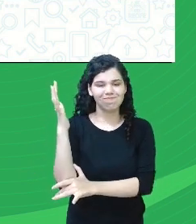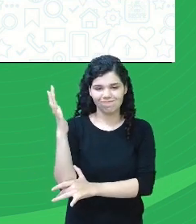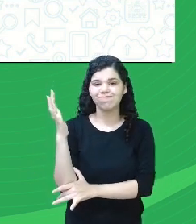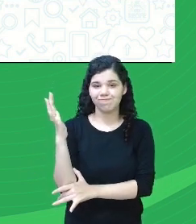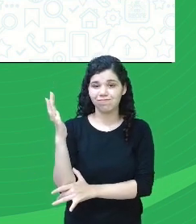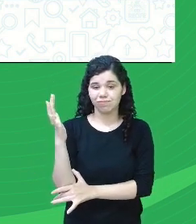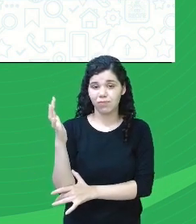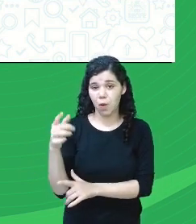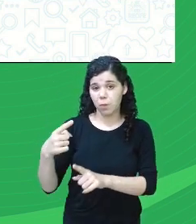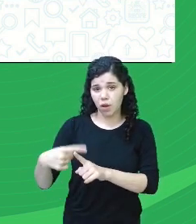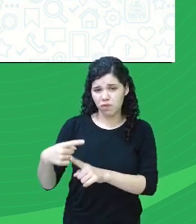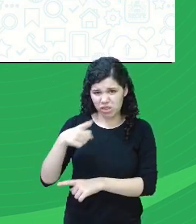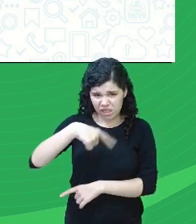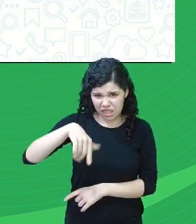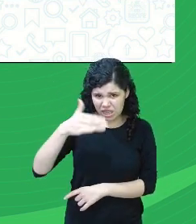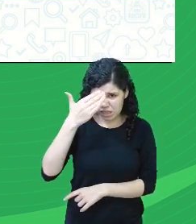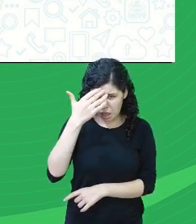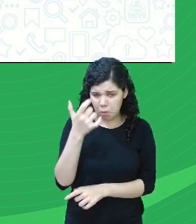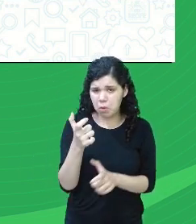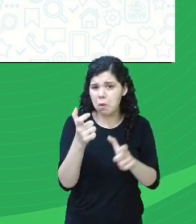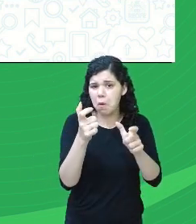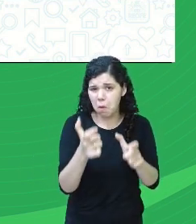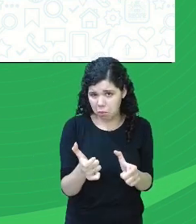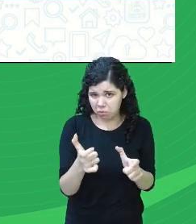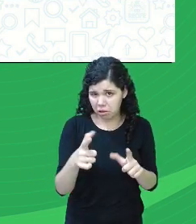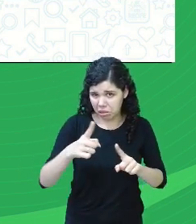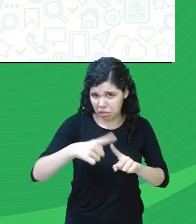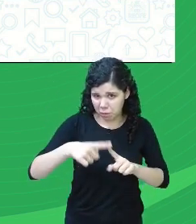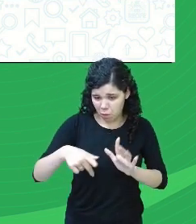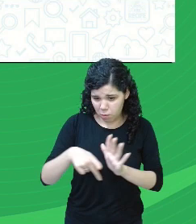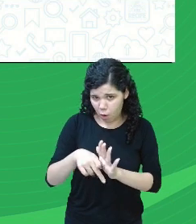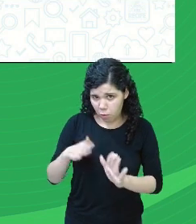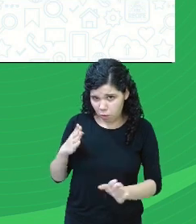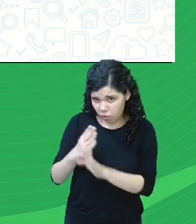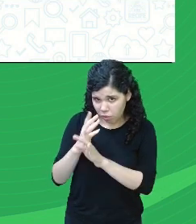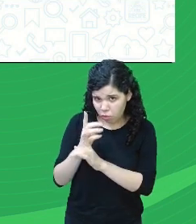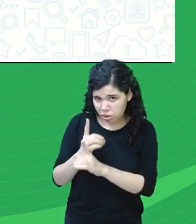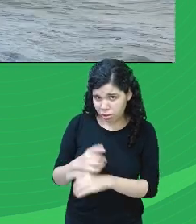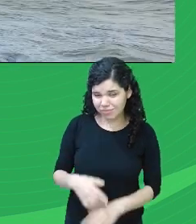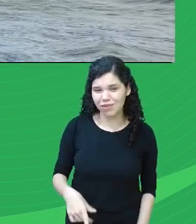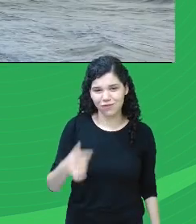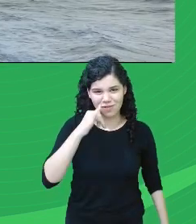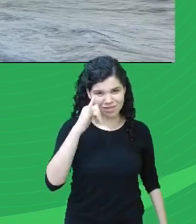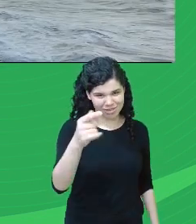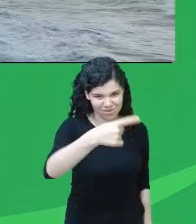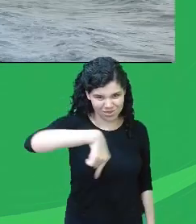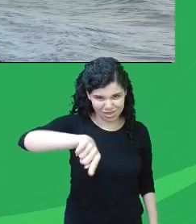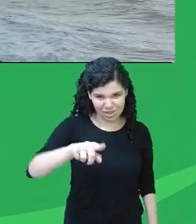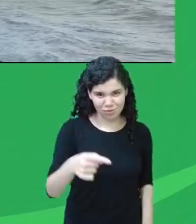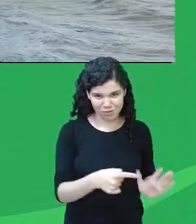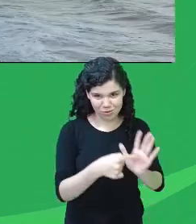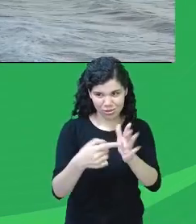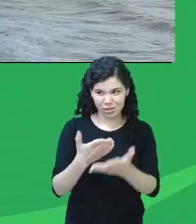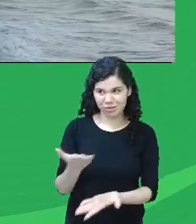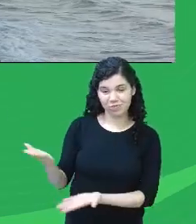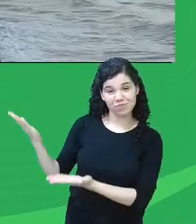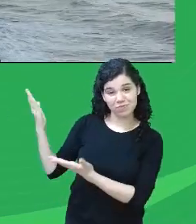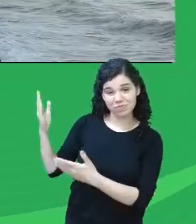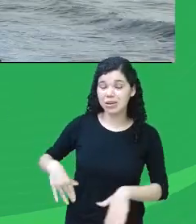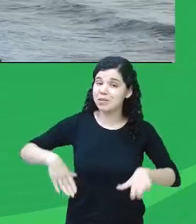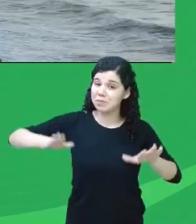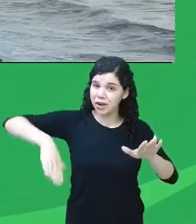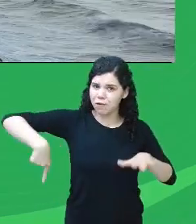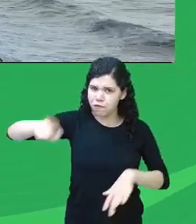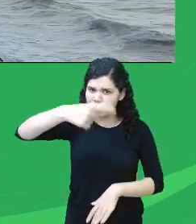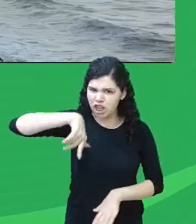tipo de solo. Você sabe onde a gente pode encontrar esse tipo de solo? Eu vou te dizer e vou te mostrar. Na